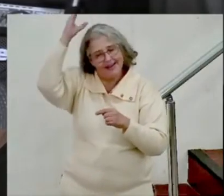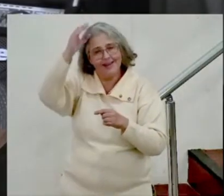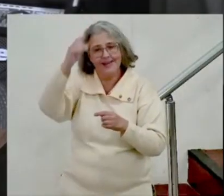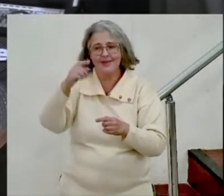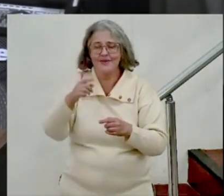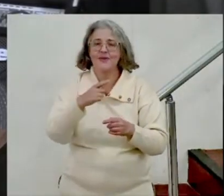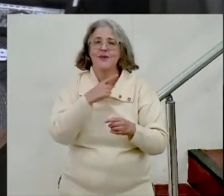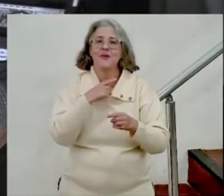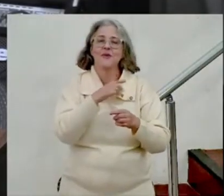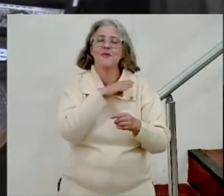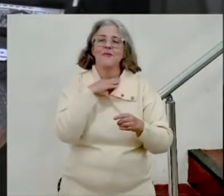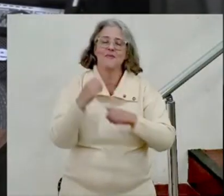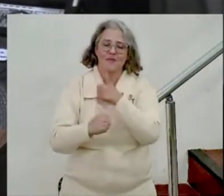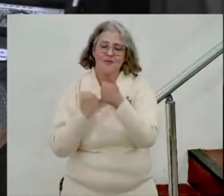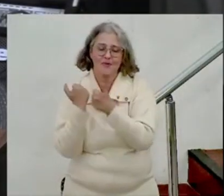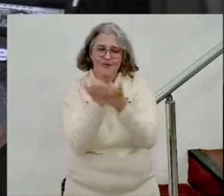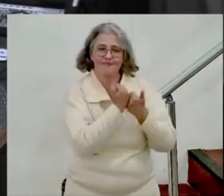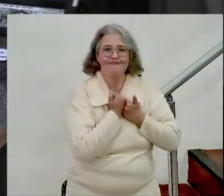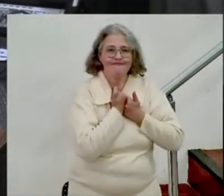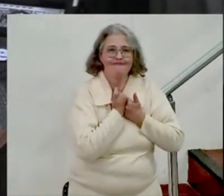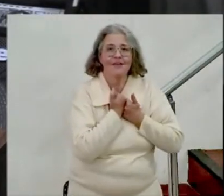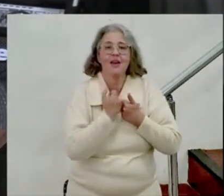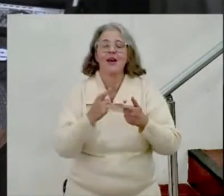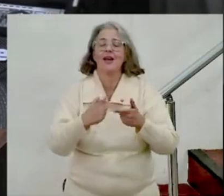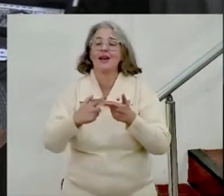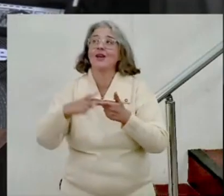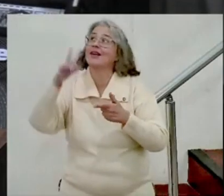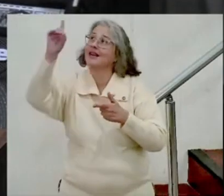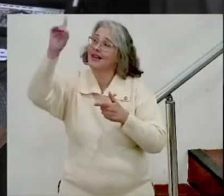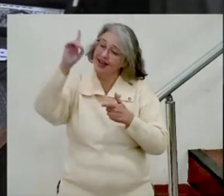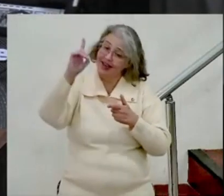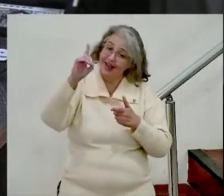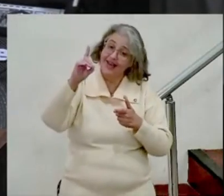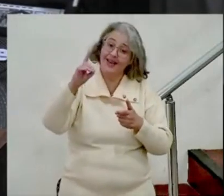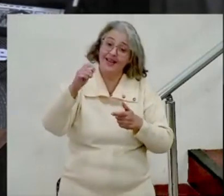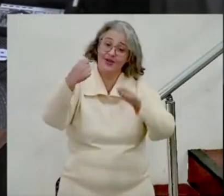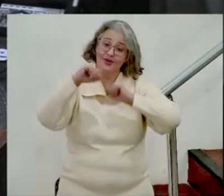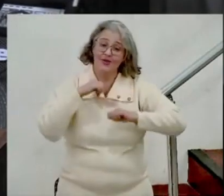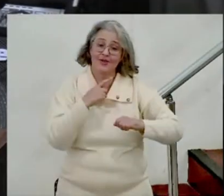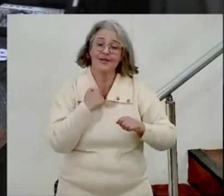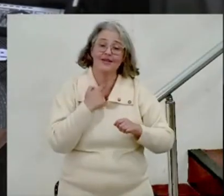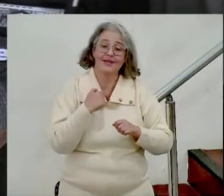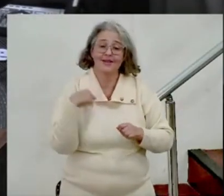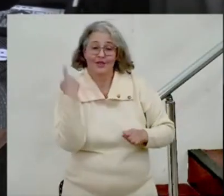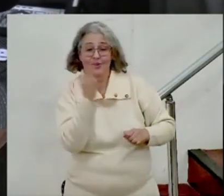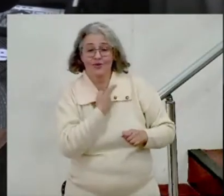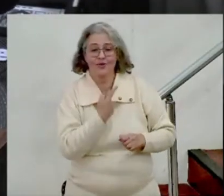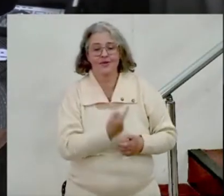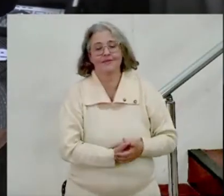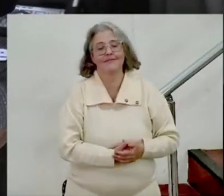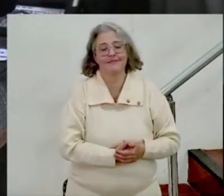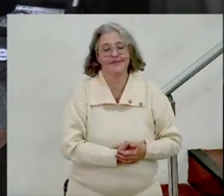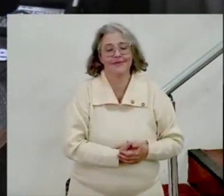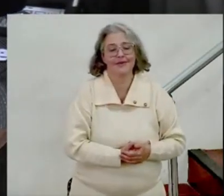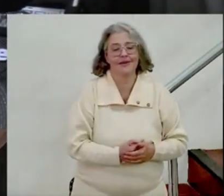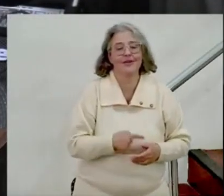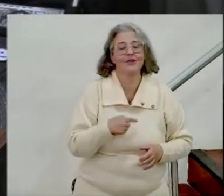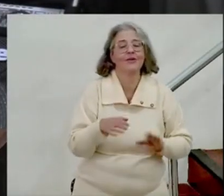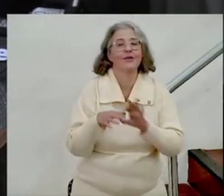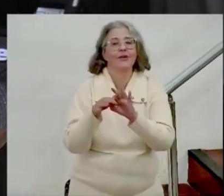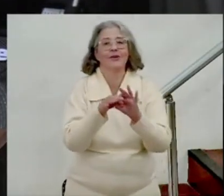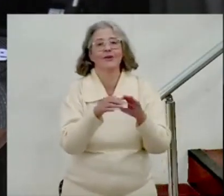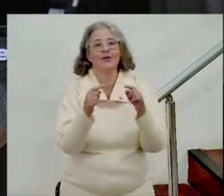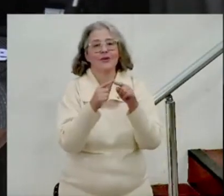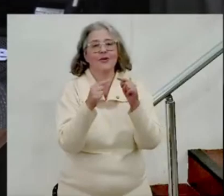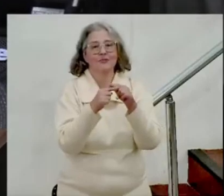temos que temer inimigo nenhum. Deus nos conduziu até aqui e Ele vai nos conduzir até o final. E é isso que nós estamos comemorando aqui. E se eu não